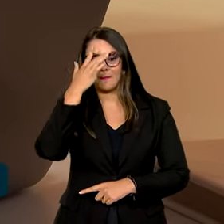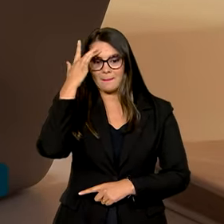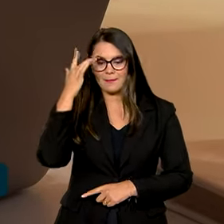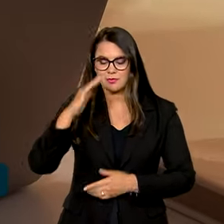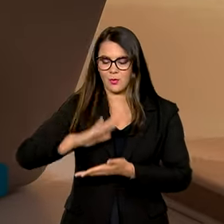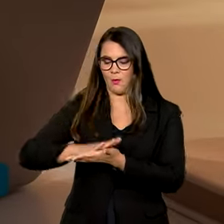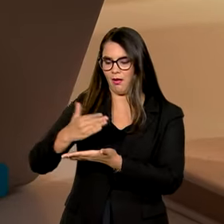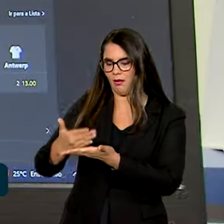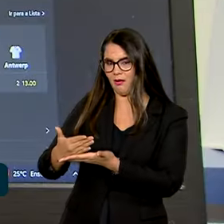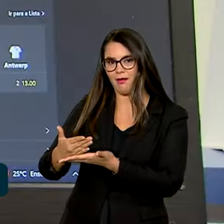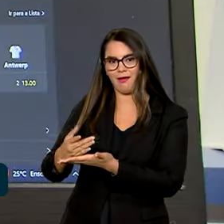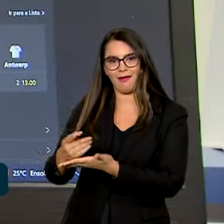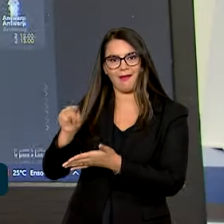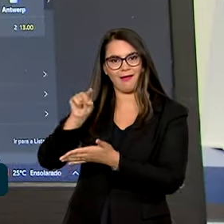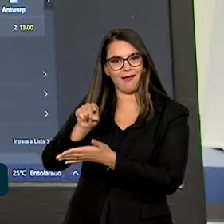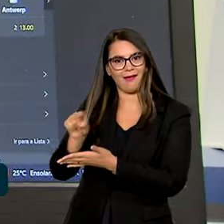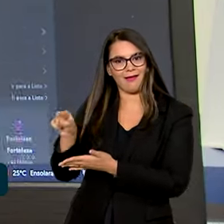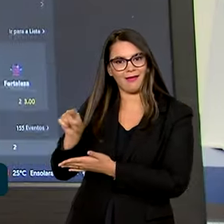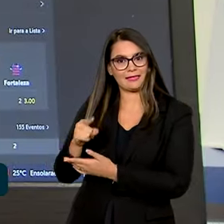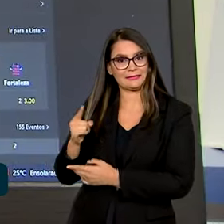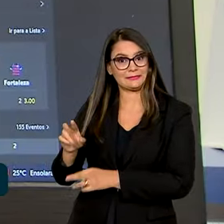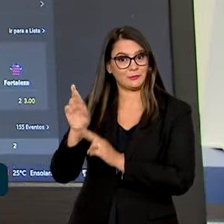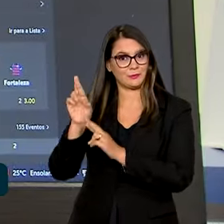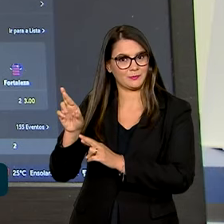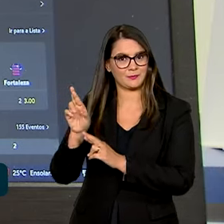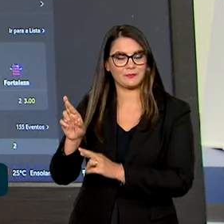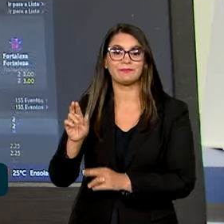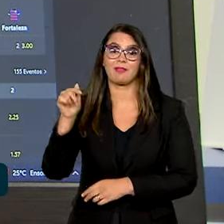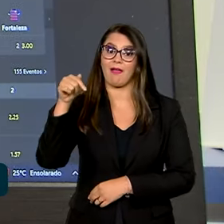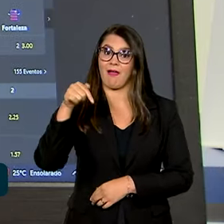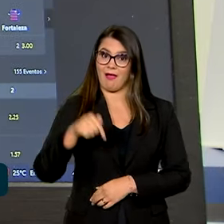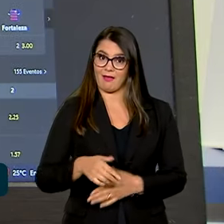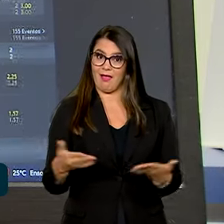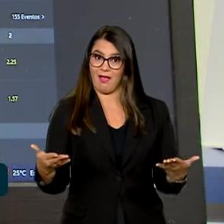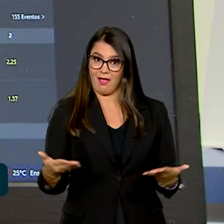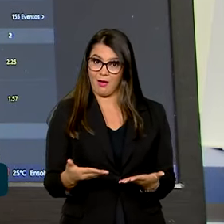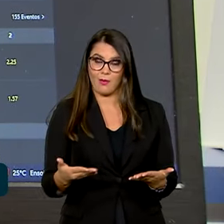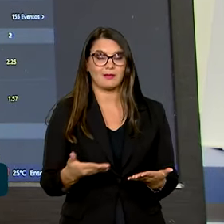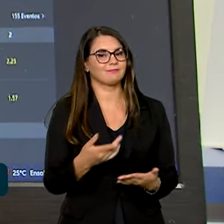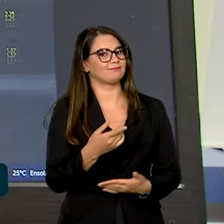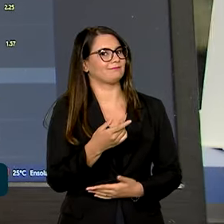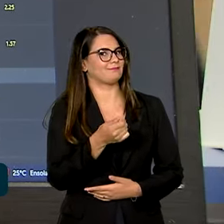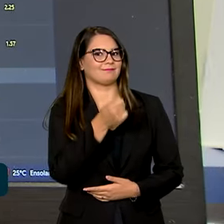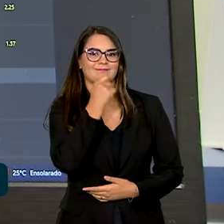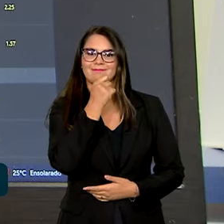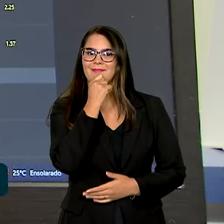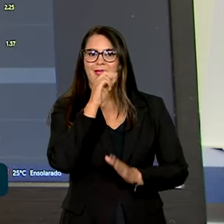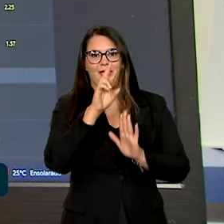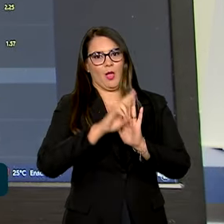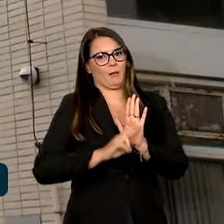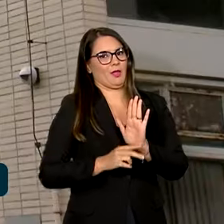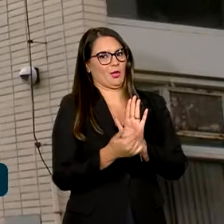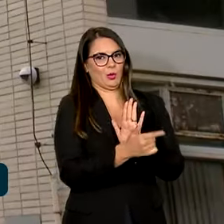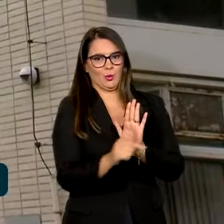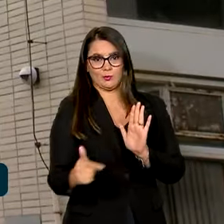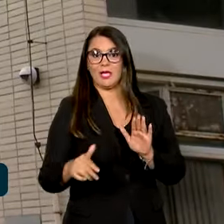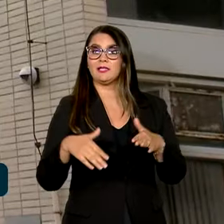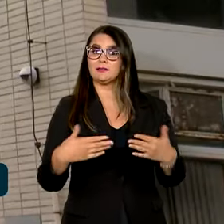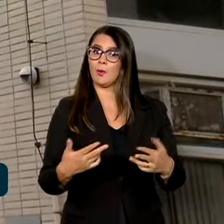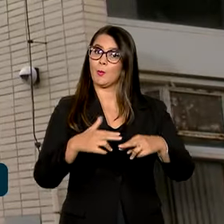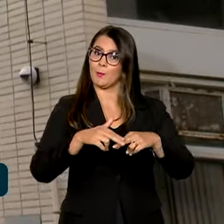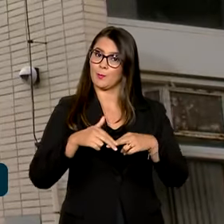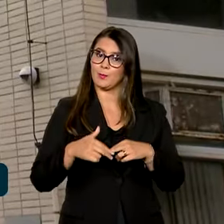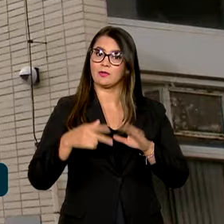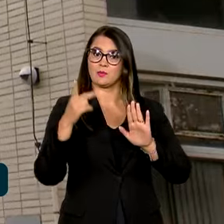frente ao computador fazendo suas apostas mas aqui esse mercado ainda não é regulamentado por isso uma